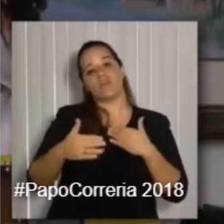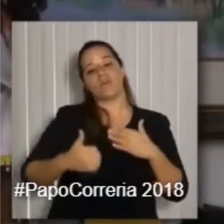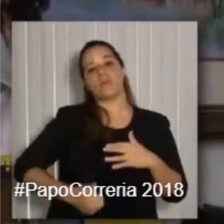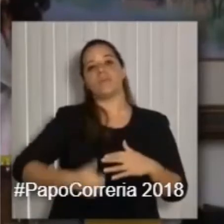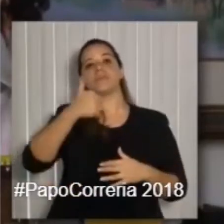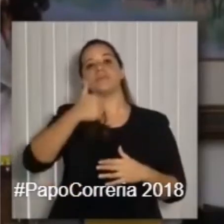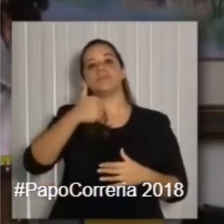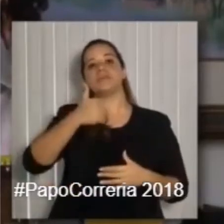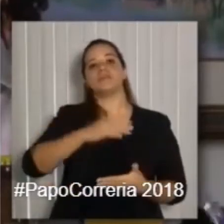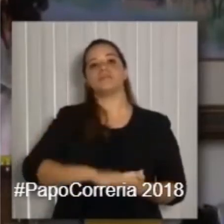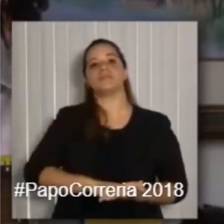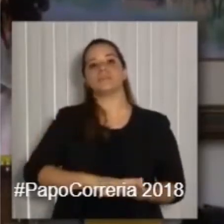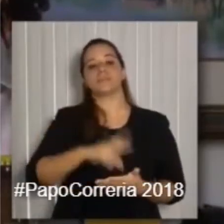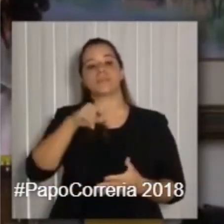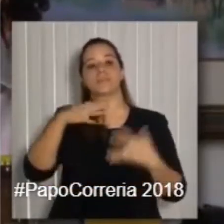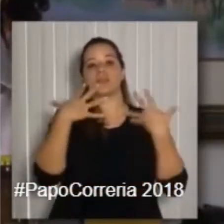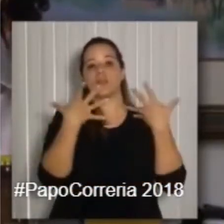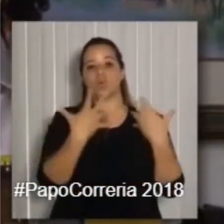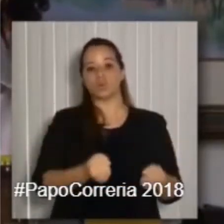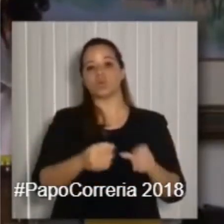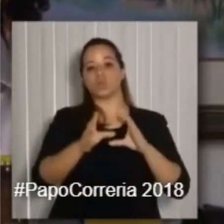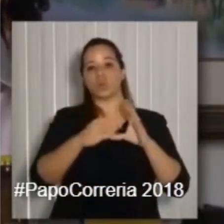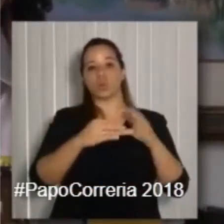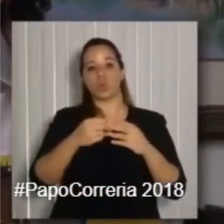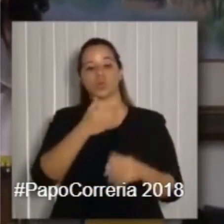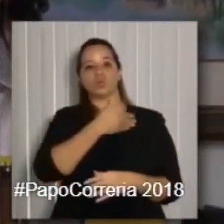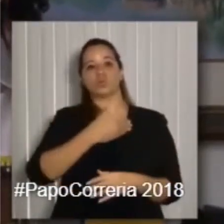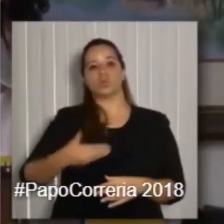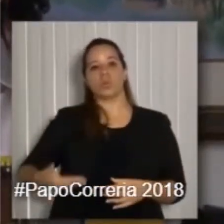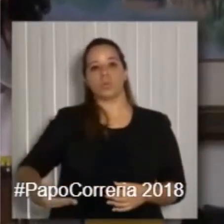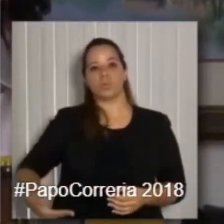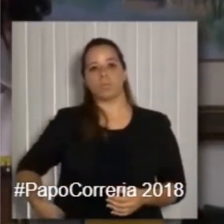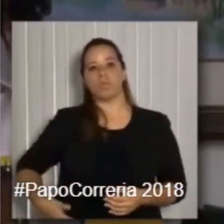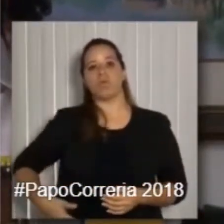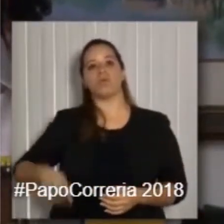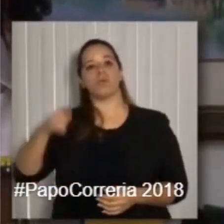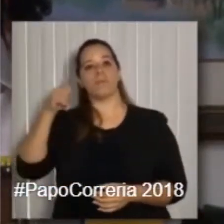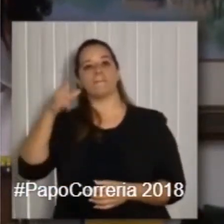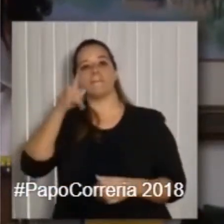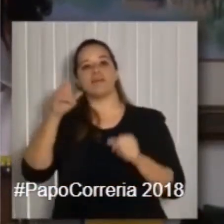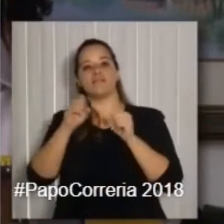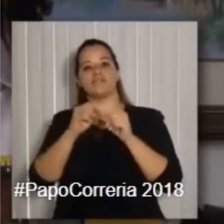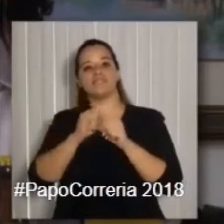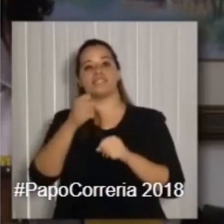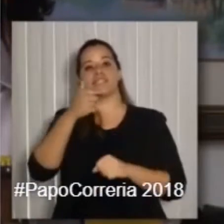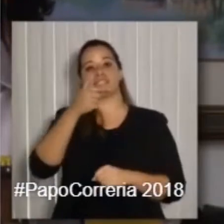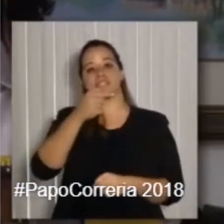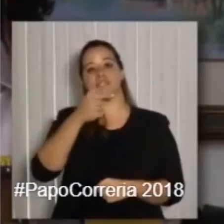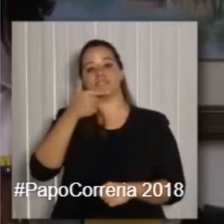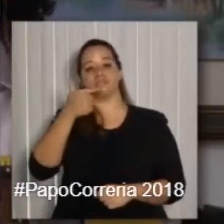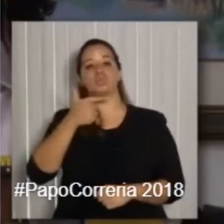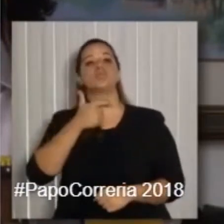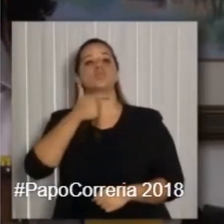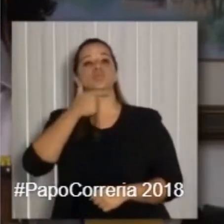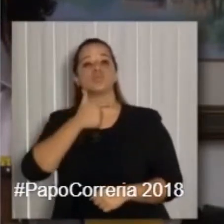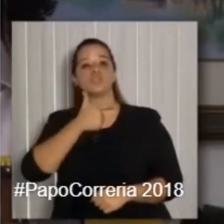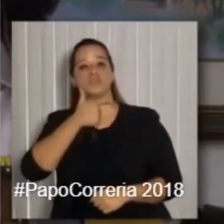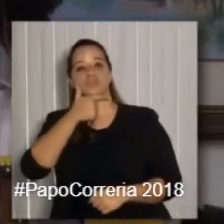primeiro é autorizar o concurso público para provimento de 72